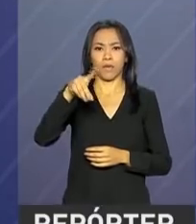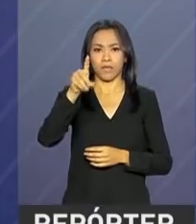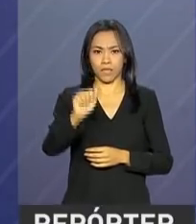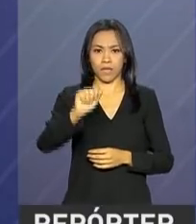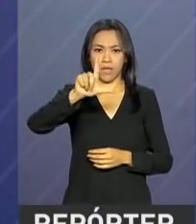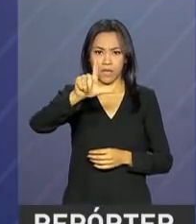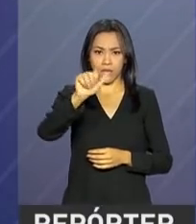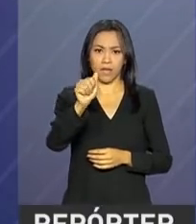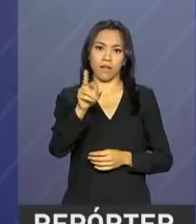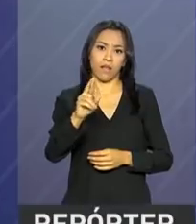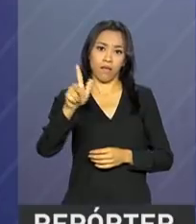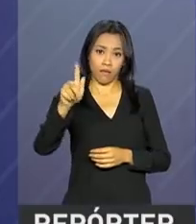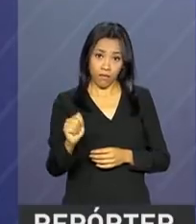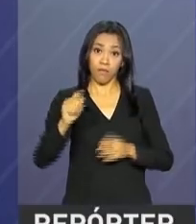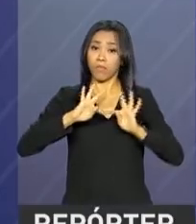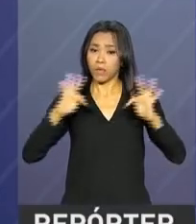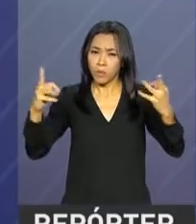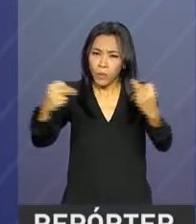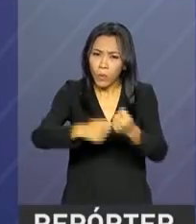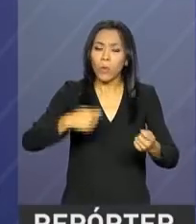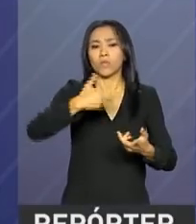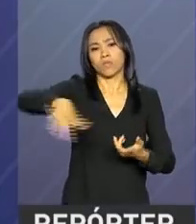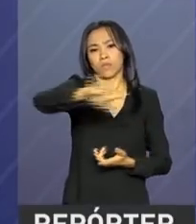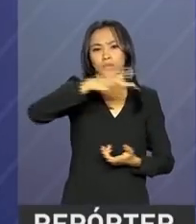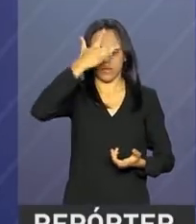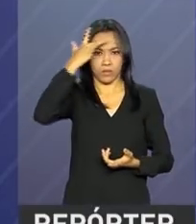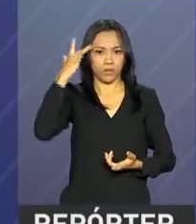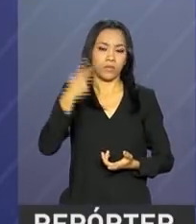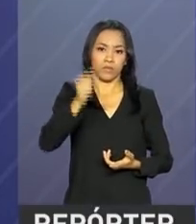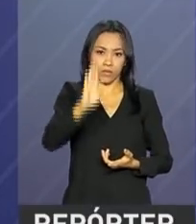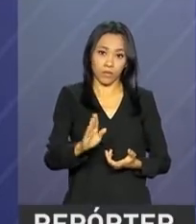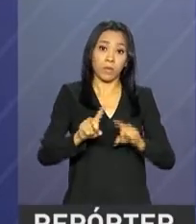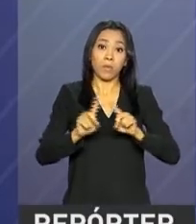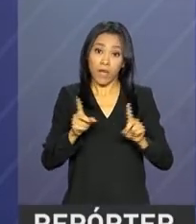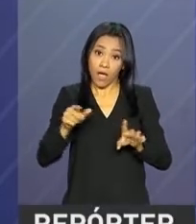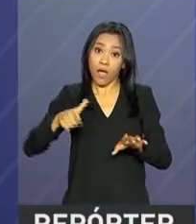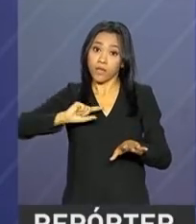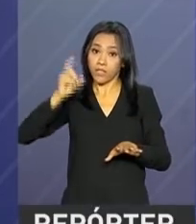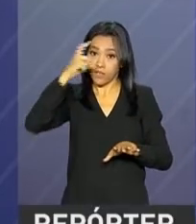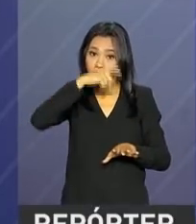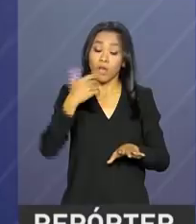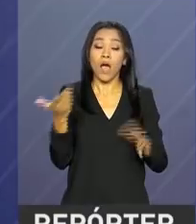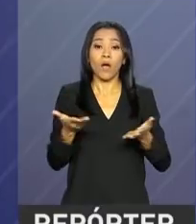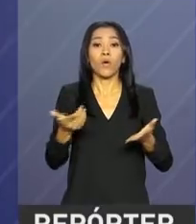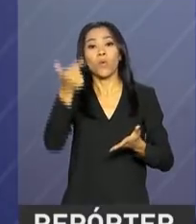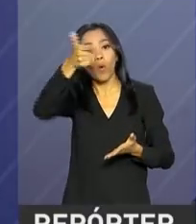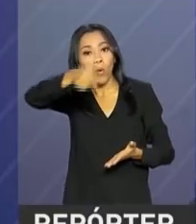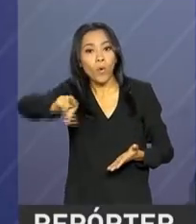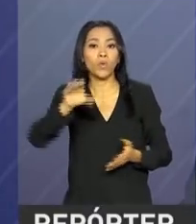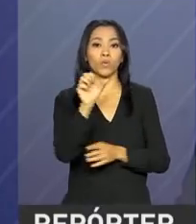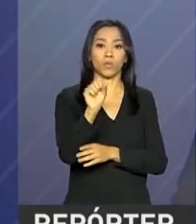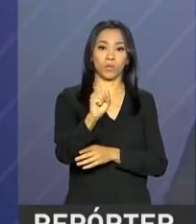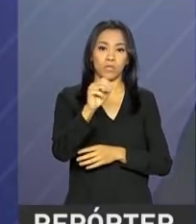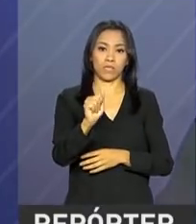você a renda baixa não tem interesse então era difícil isso mas com esse gdc que já se encontra em funcionamento e não